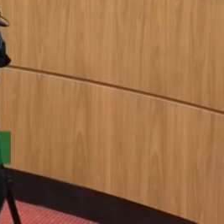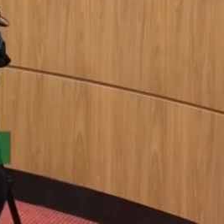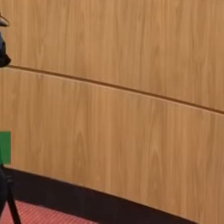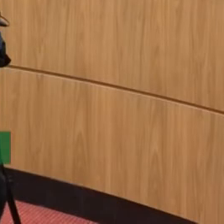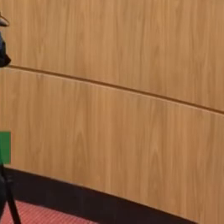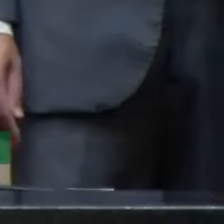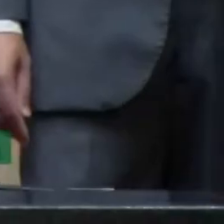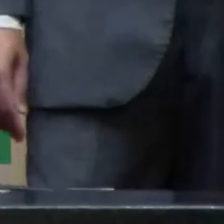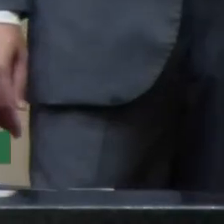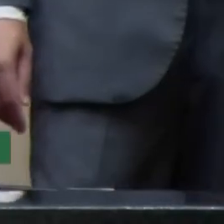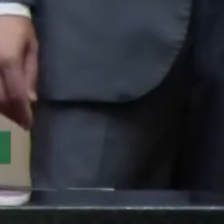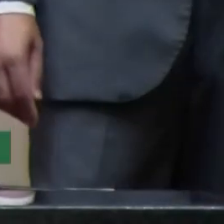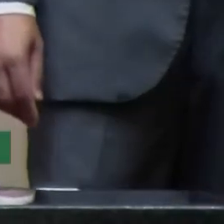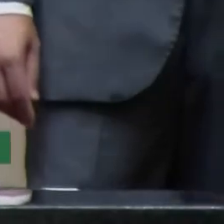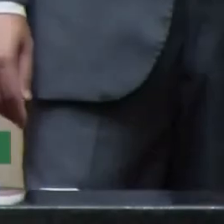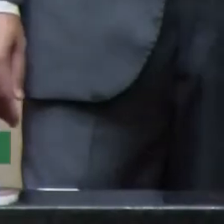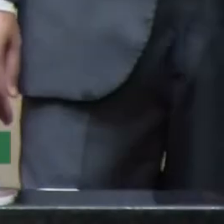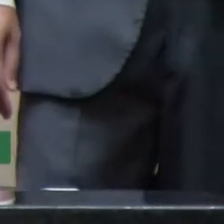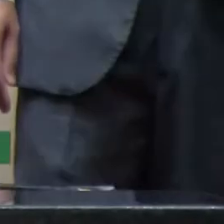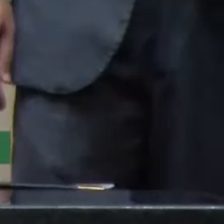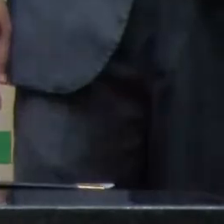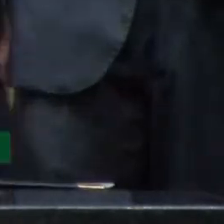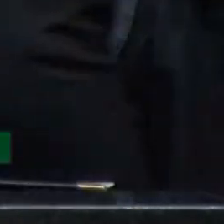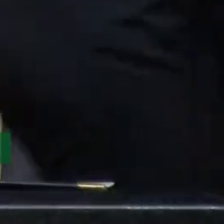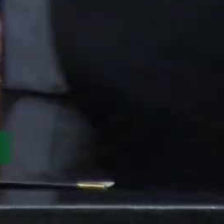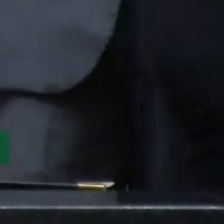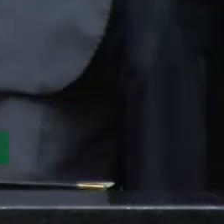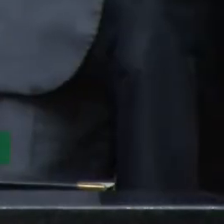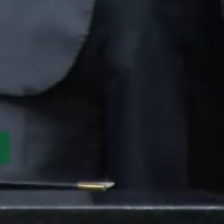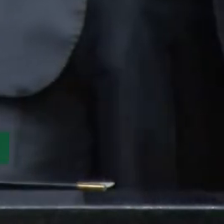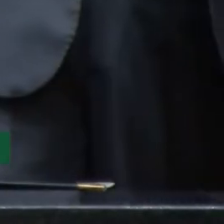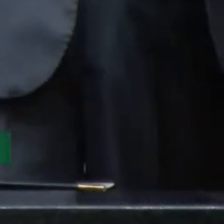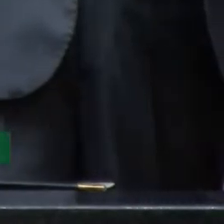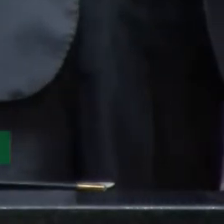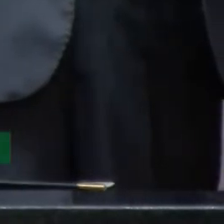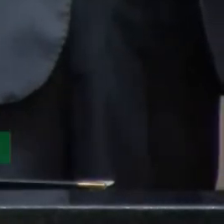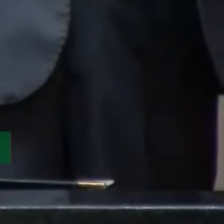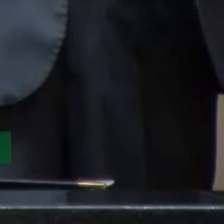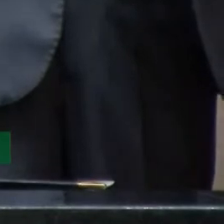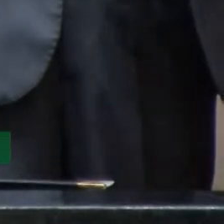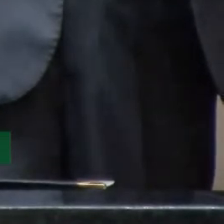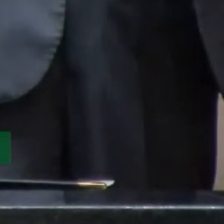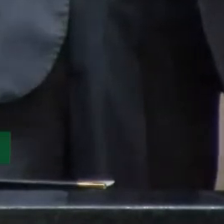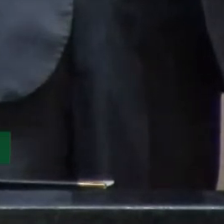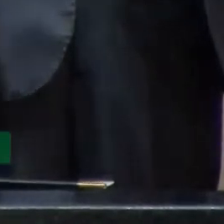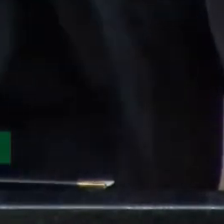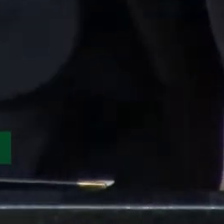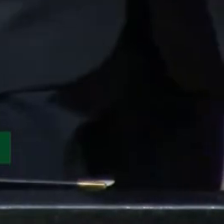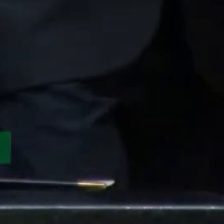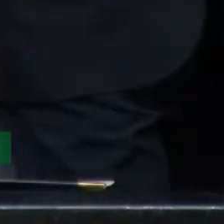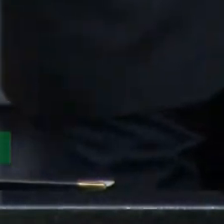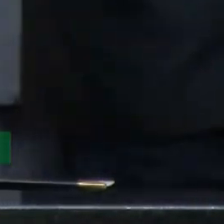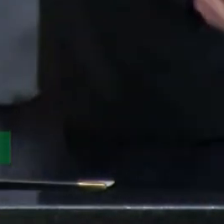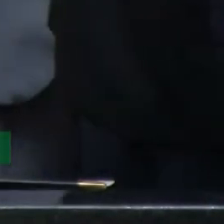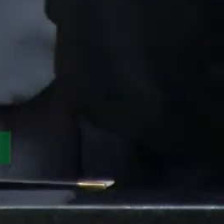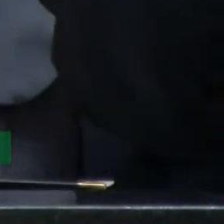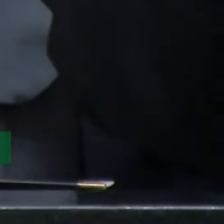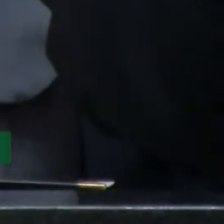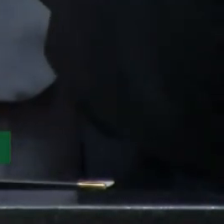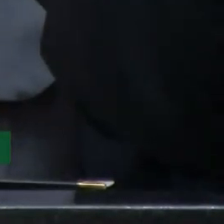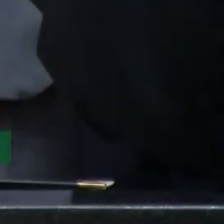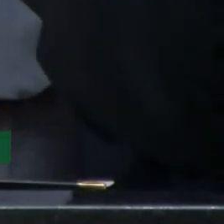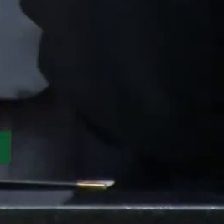Reaberta a presente sessão, senhores deputados, senhoras deputadas, ordem do dia.